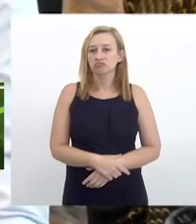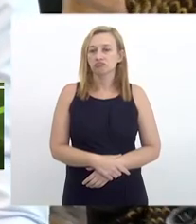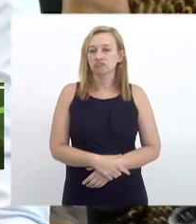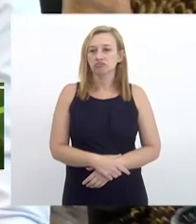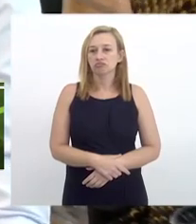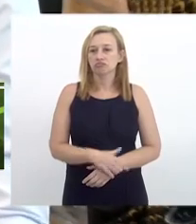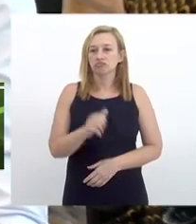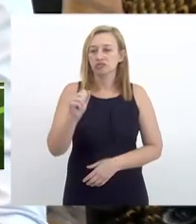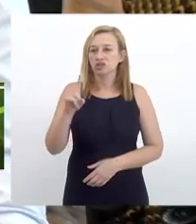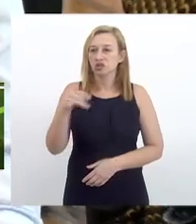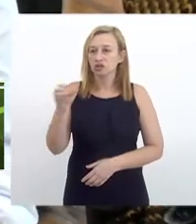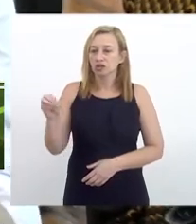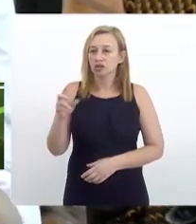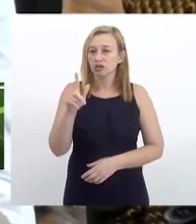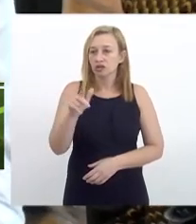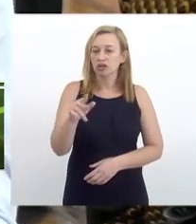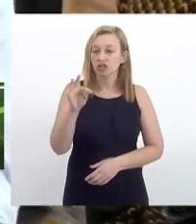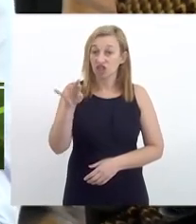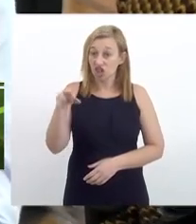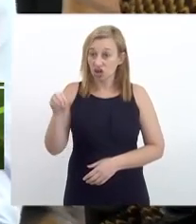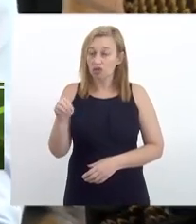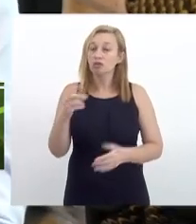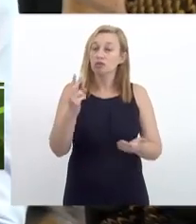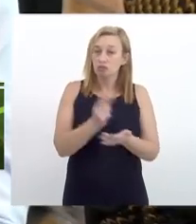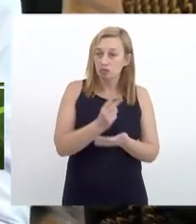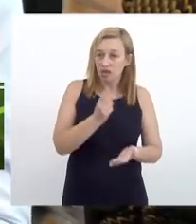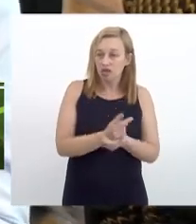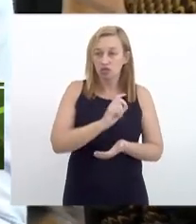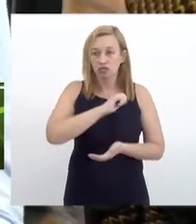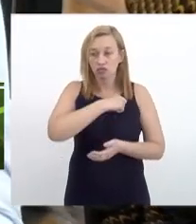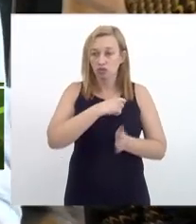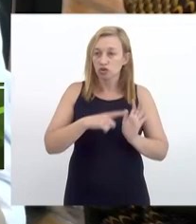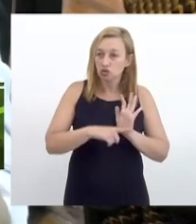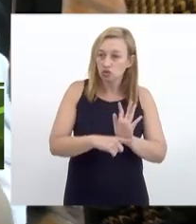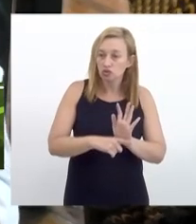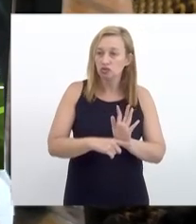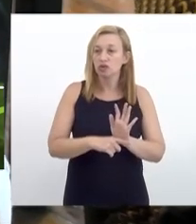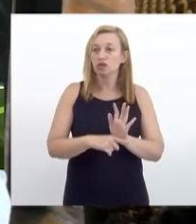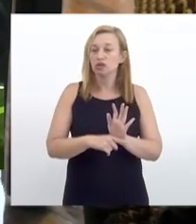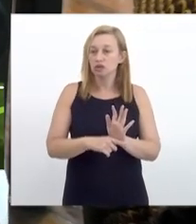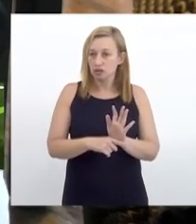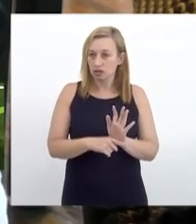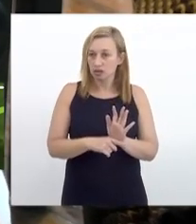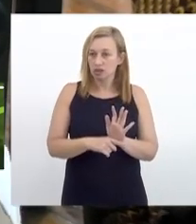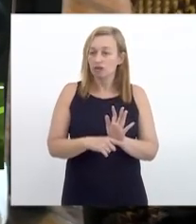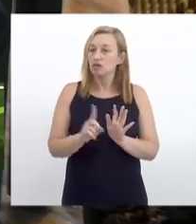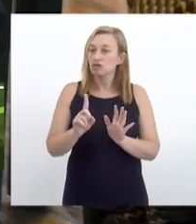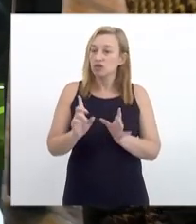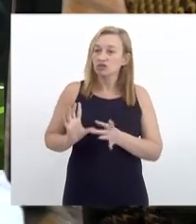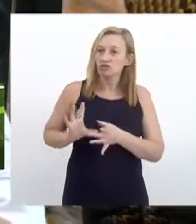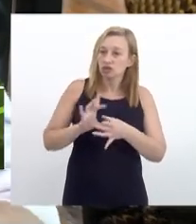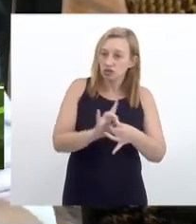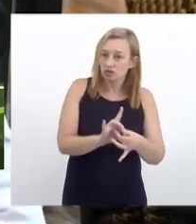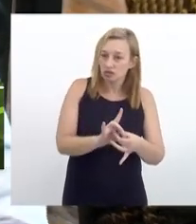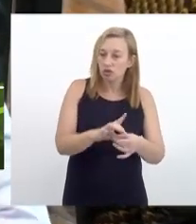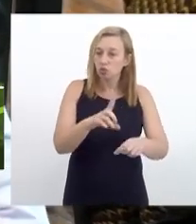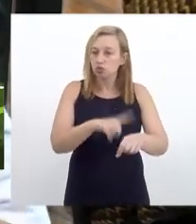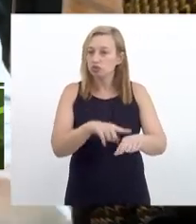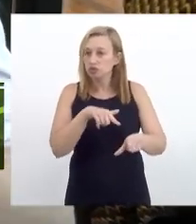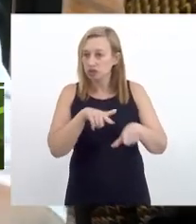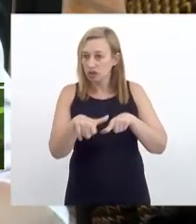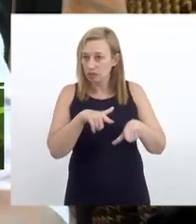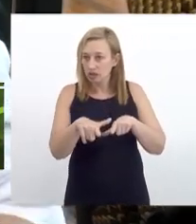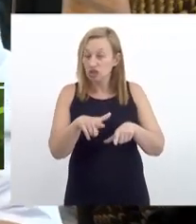triênio Mesmo segundo Regime de recuperação Fiscal Caso esse adicional Não seja vinculado Exclusivamente A tempo de serviço